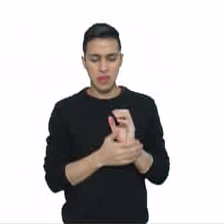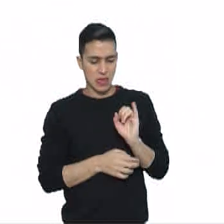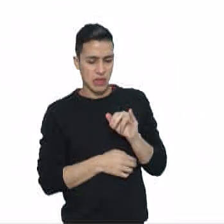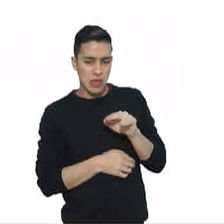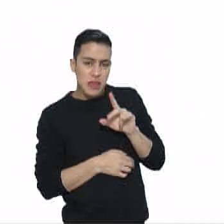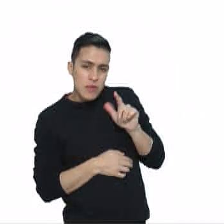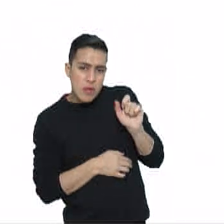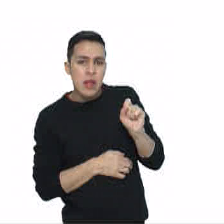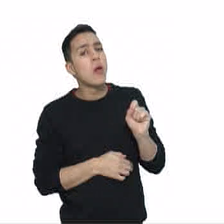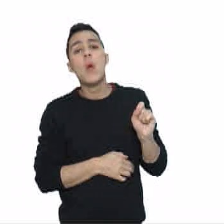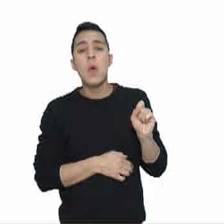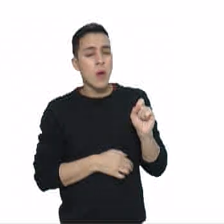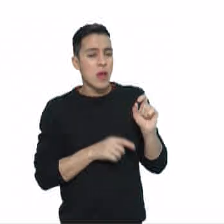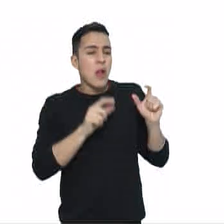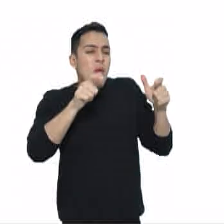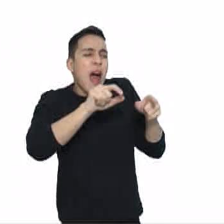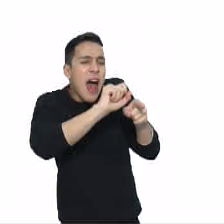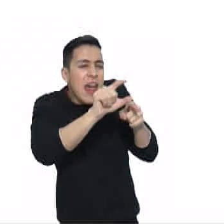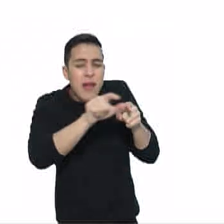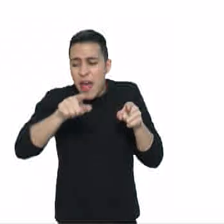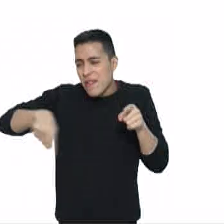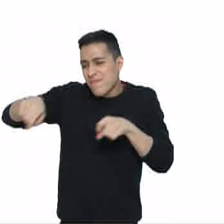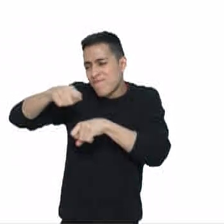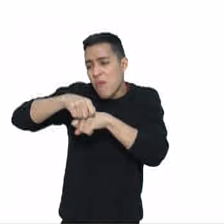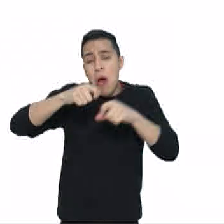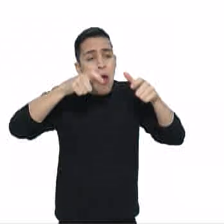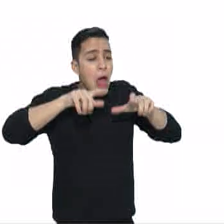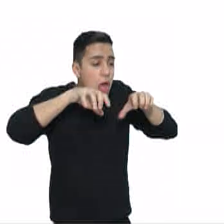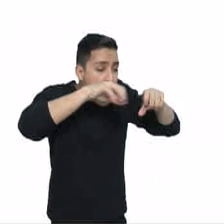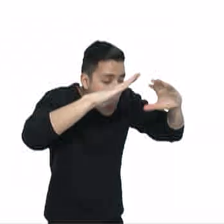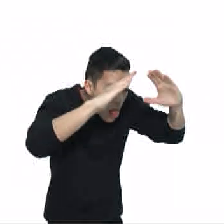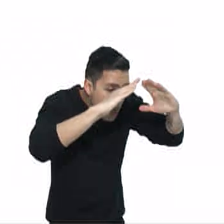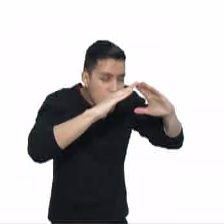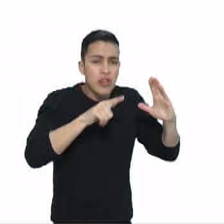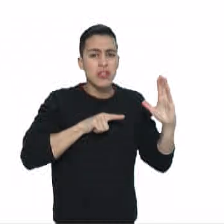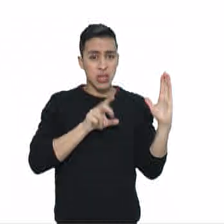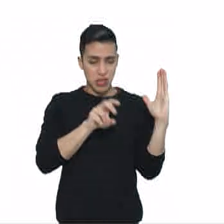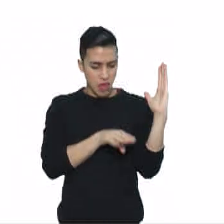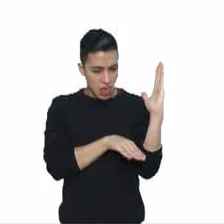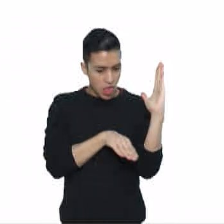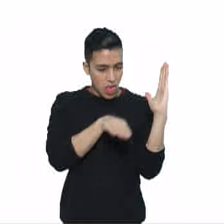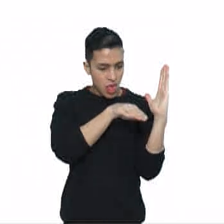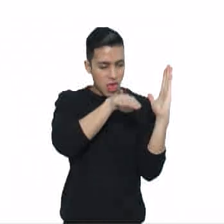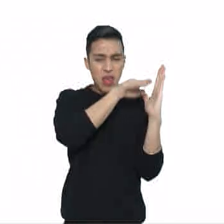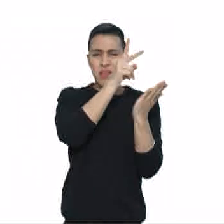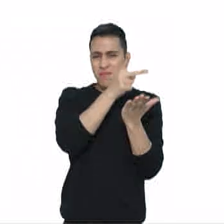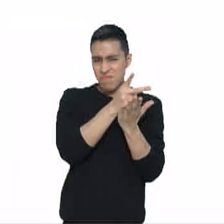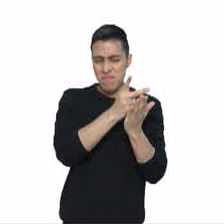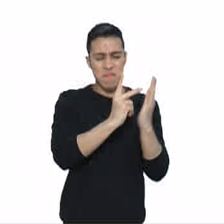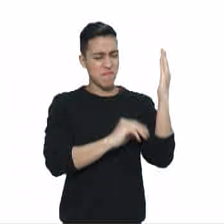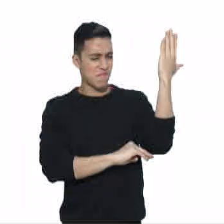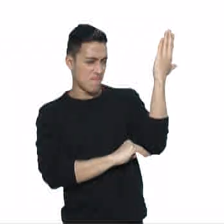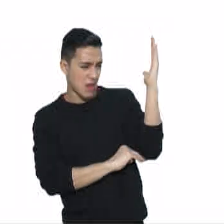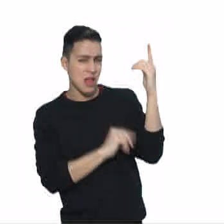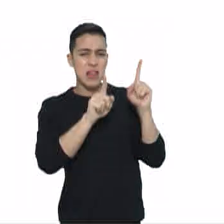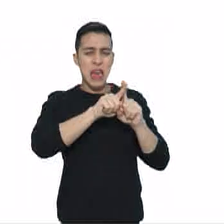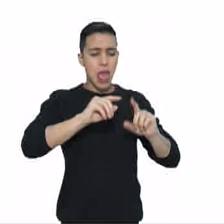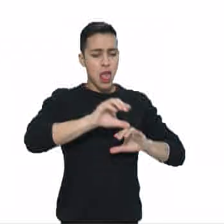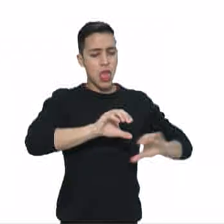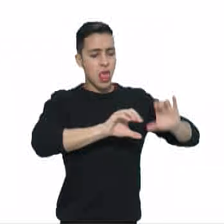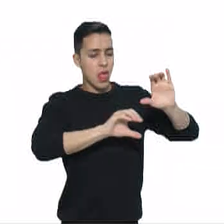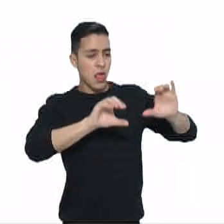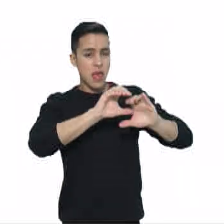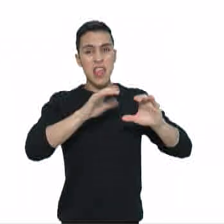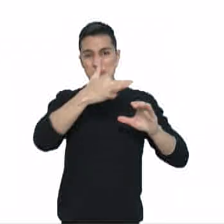onde viviam as pessoas das classes mais baixas, possuiam de 4 a 5 andares, feitas em madeira e argila, e abrigavam